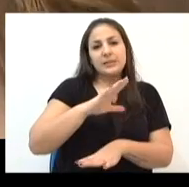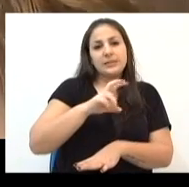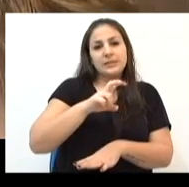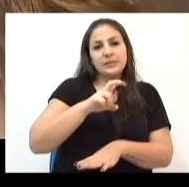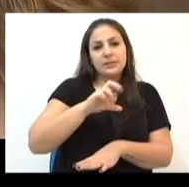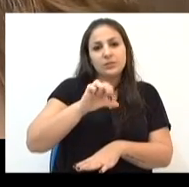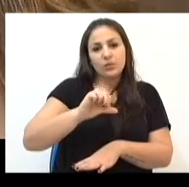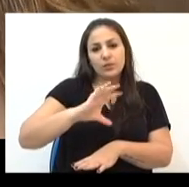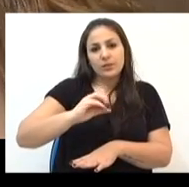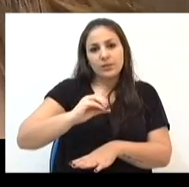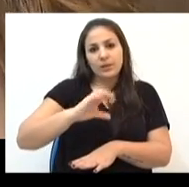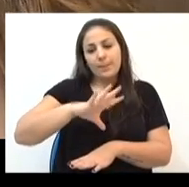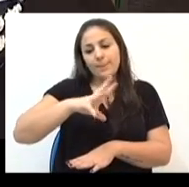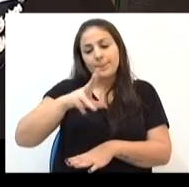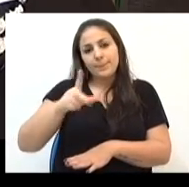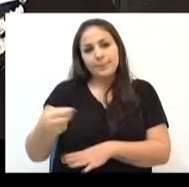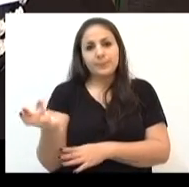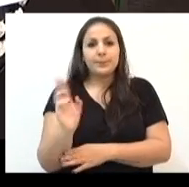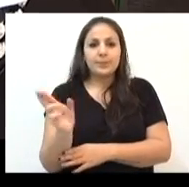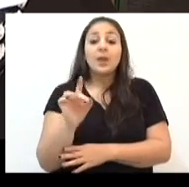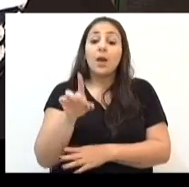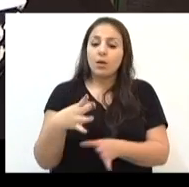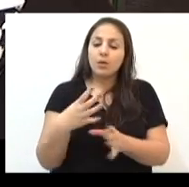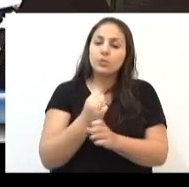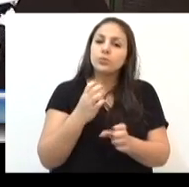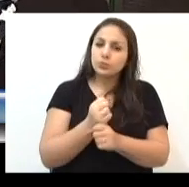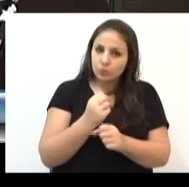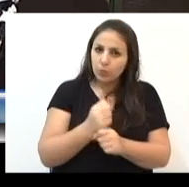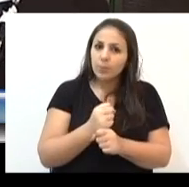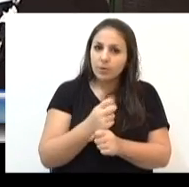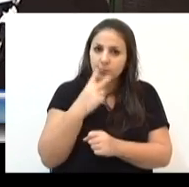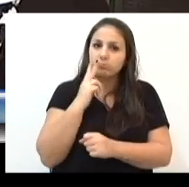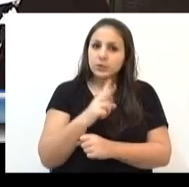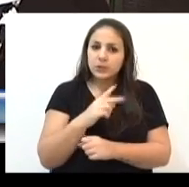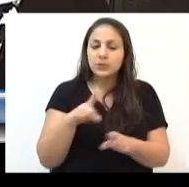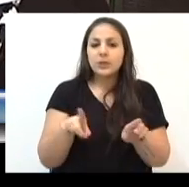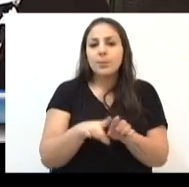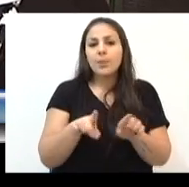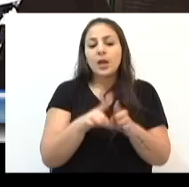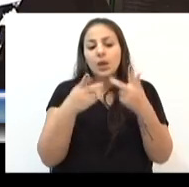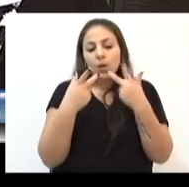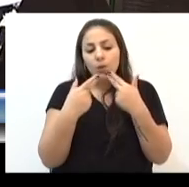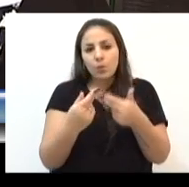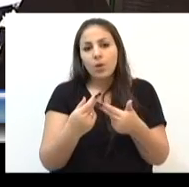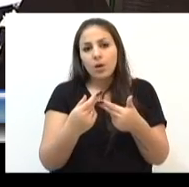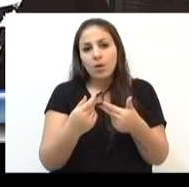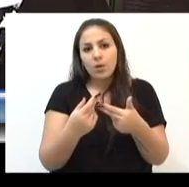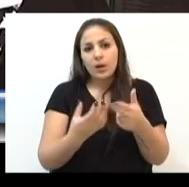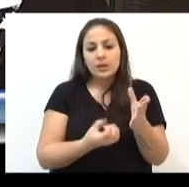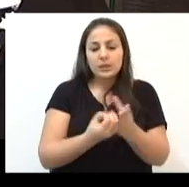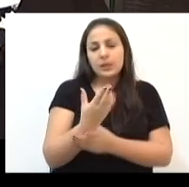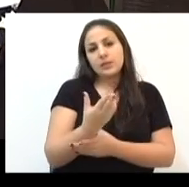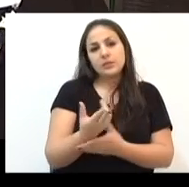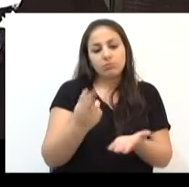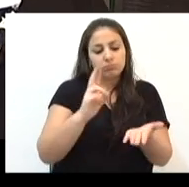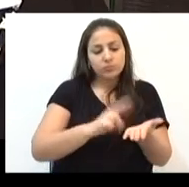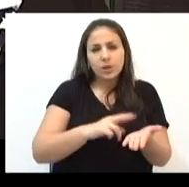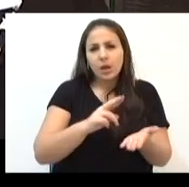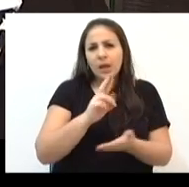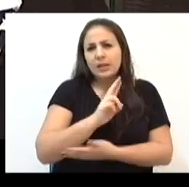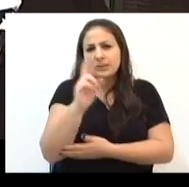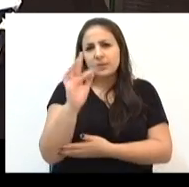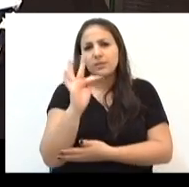590 milhões de reais. É um cálculo estimado, né, a partir da própria projeção da receita, em termos